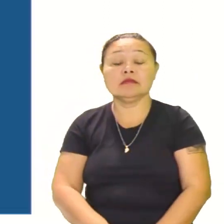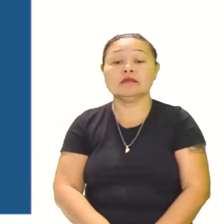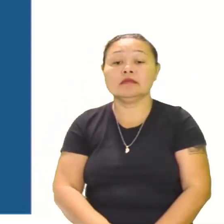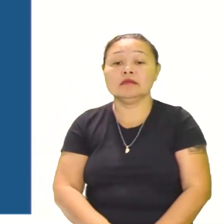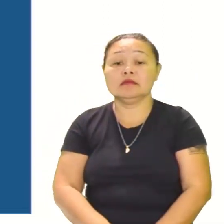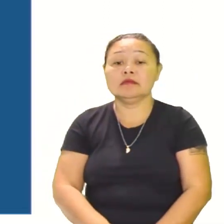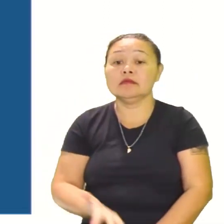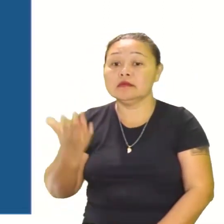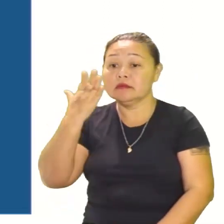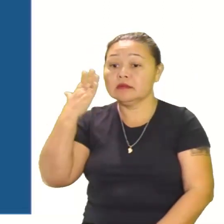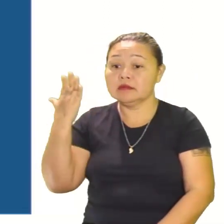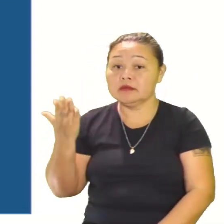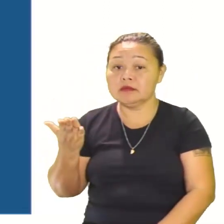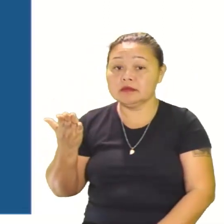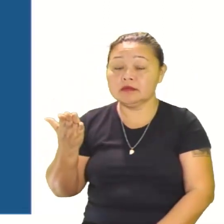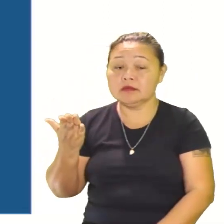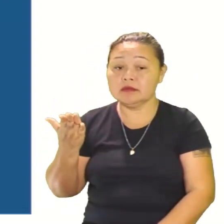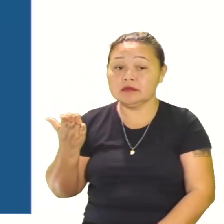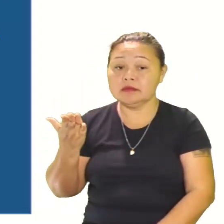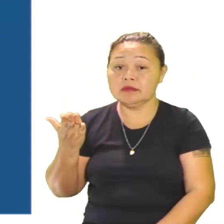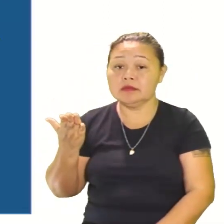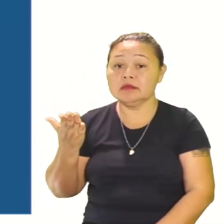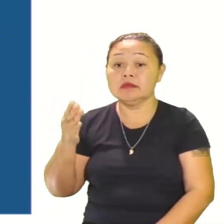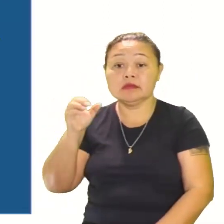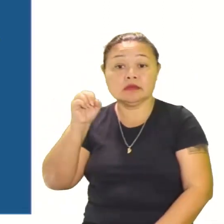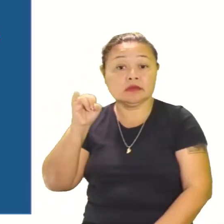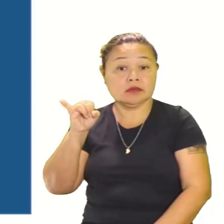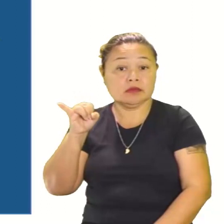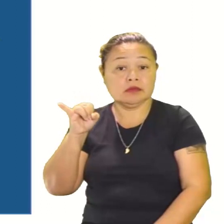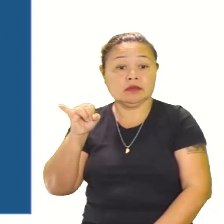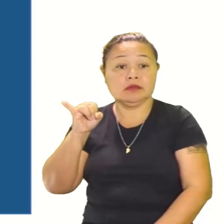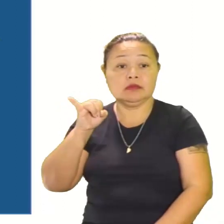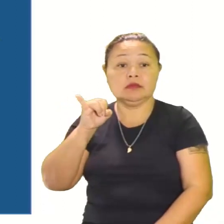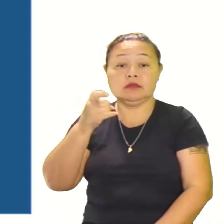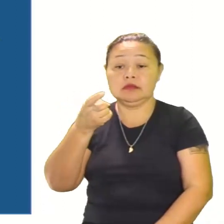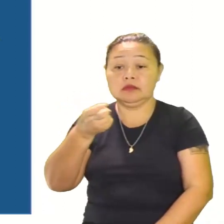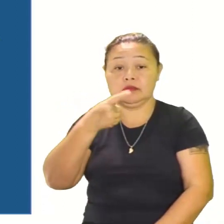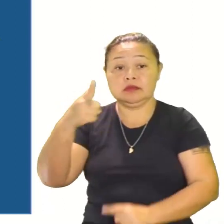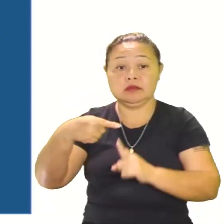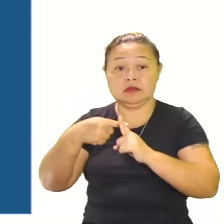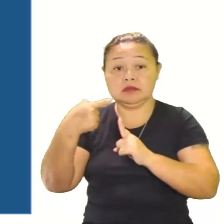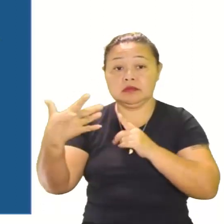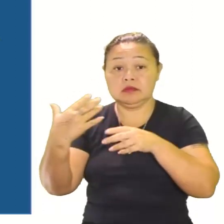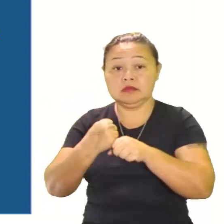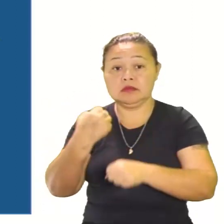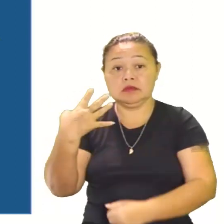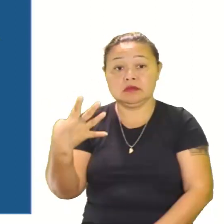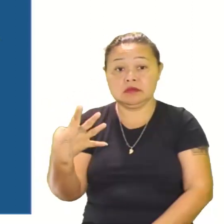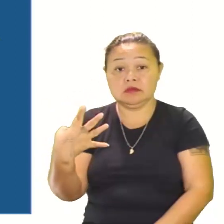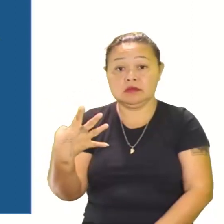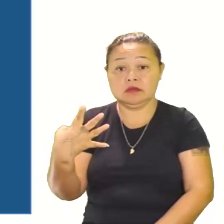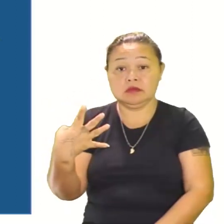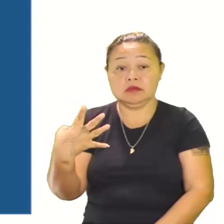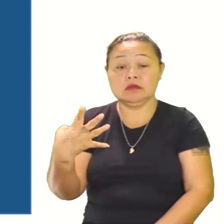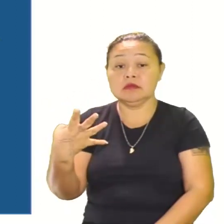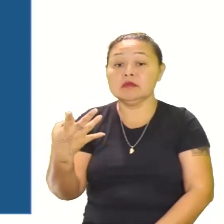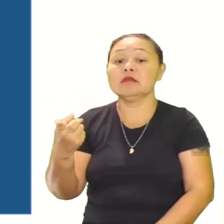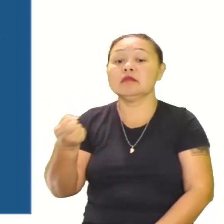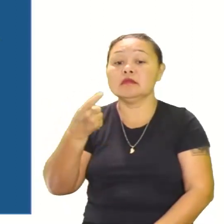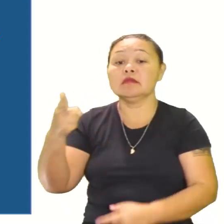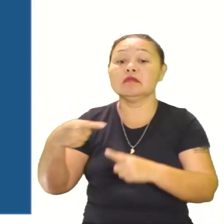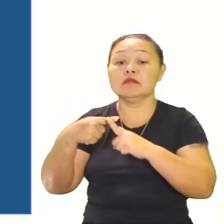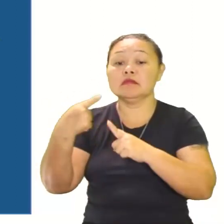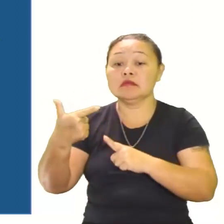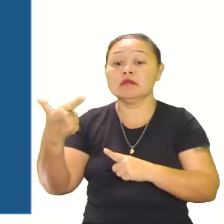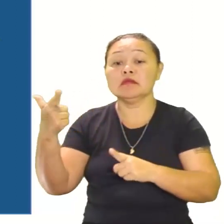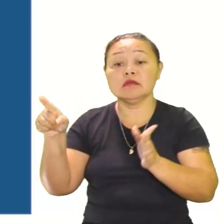né? Olha lá, então, vamos lá. Se eu fizer aqui x mais 2 igual a 4 positivo, e posso fazer x